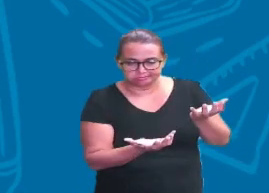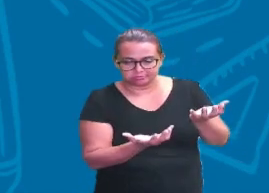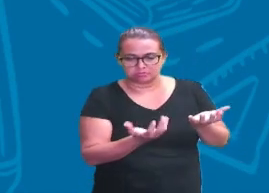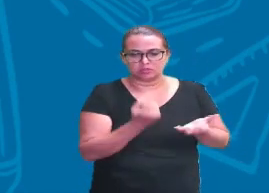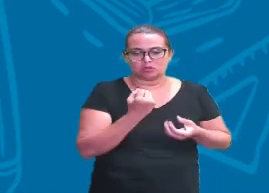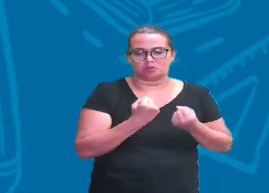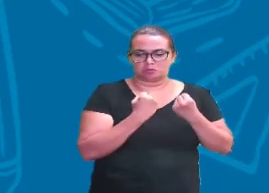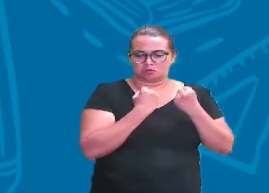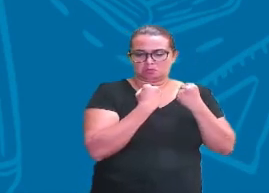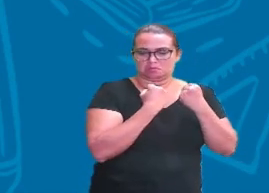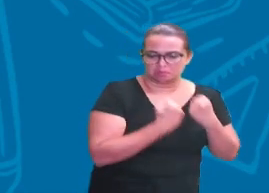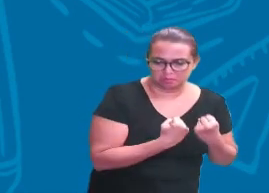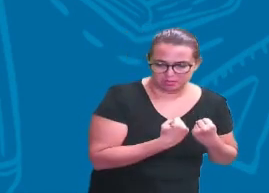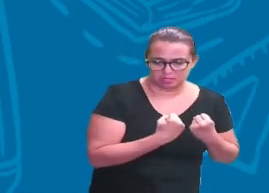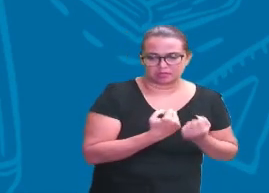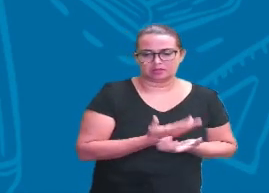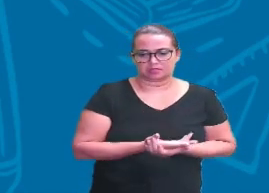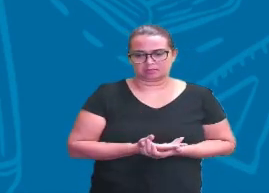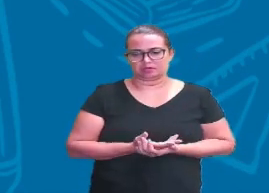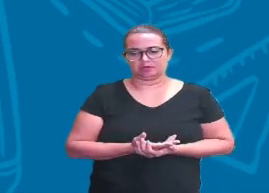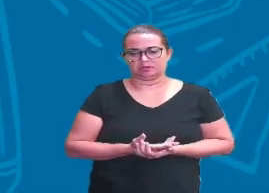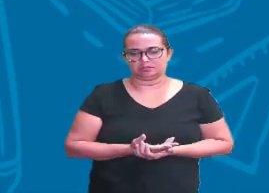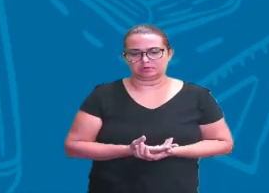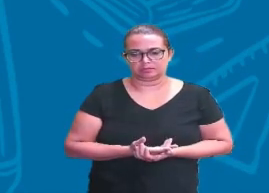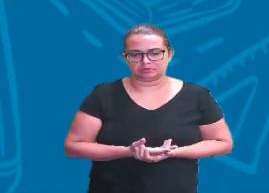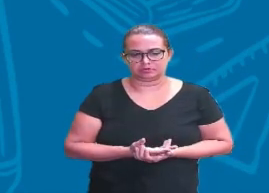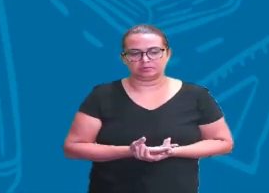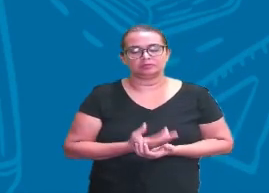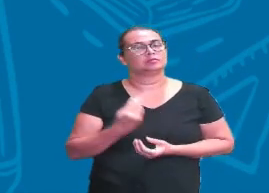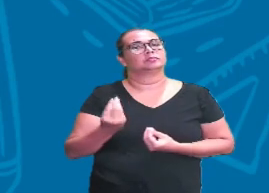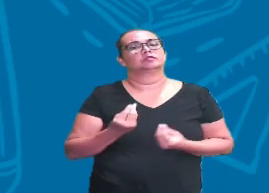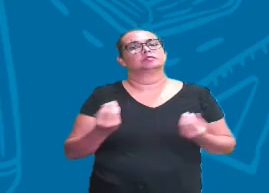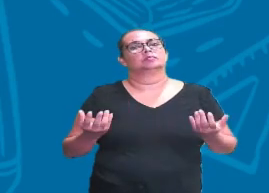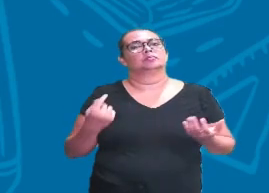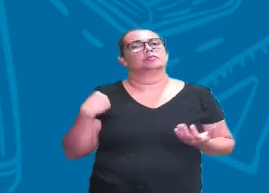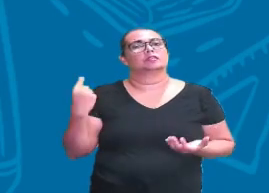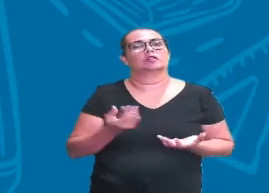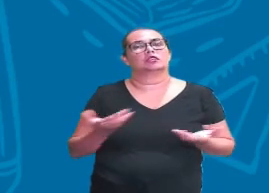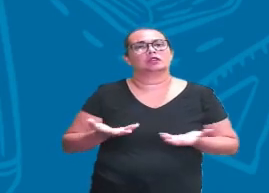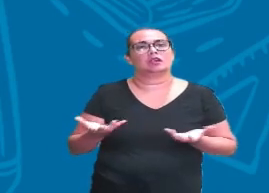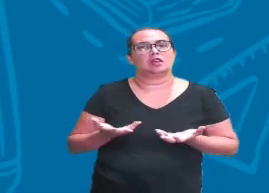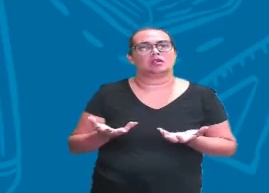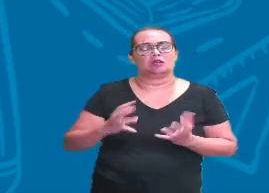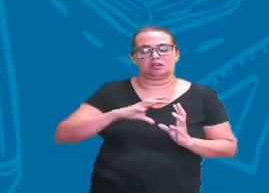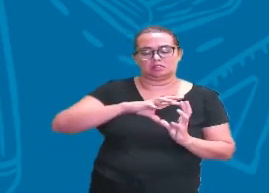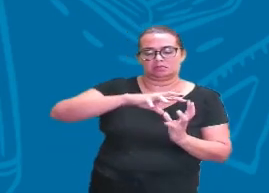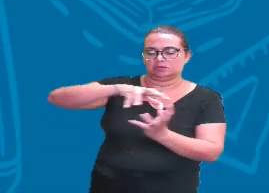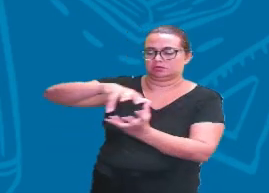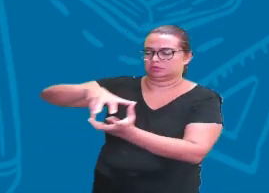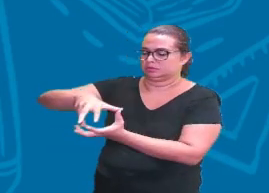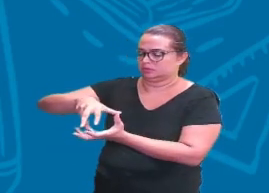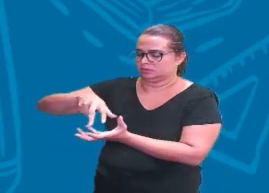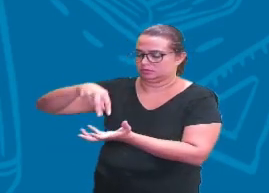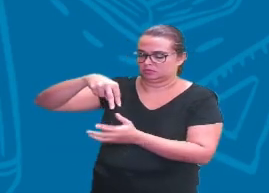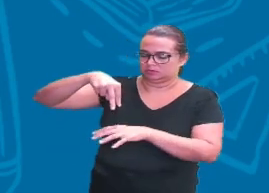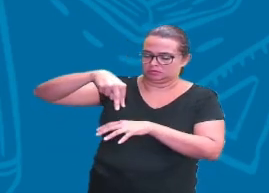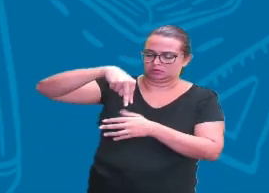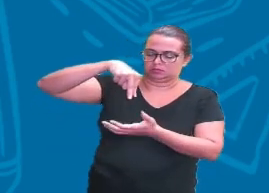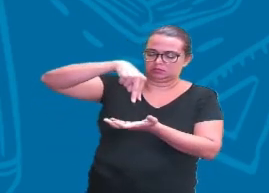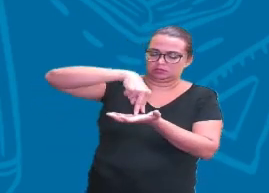Que mantém os corpos unidos no planeta. Olha, a gente só está aqui agora, nesse momento, né? Em cima do planeta, né? Nesse caso na